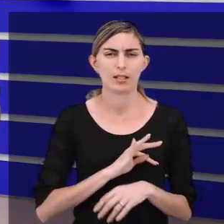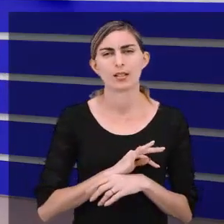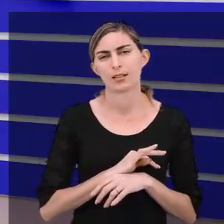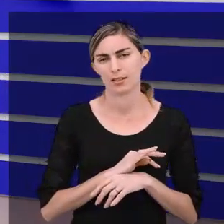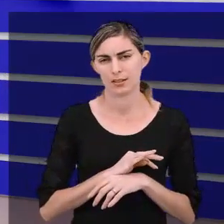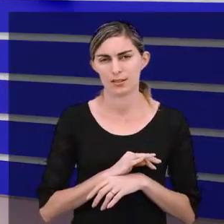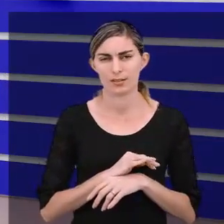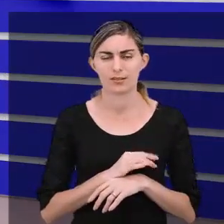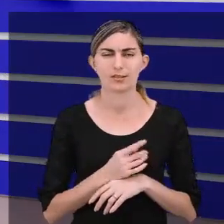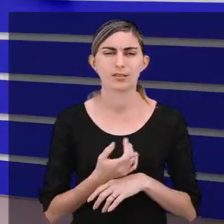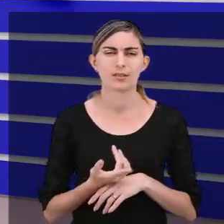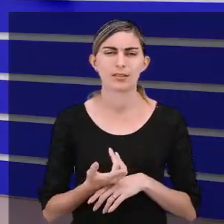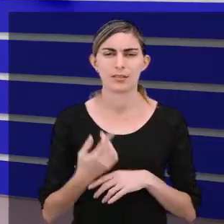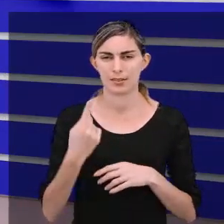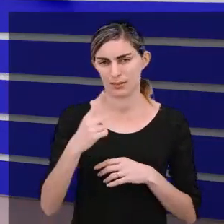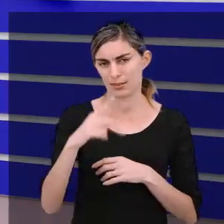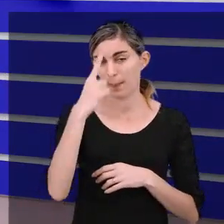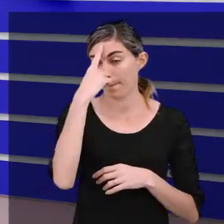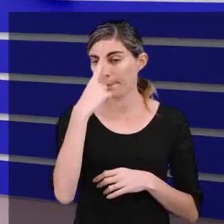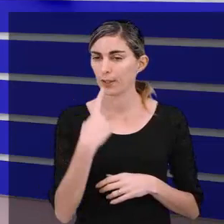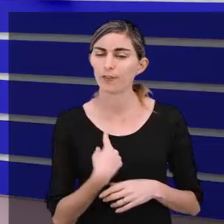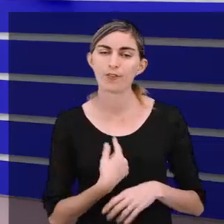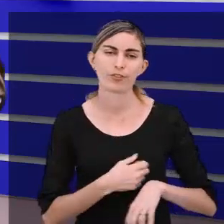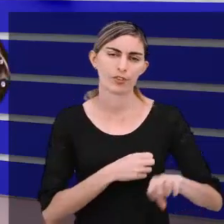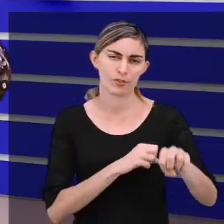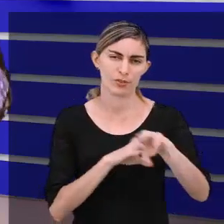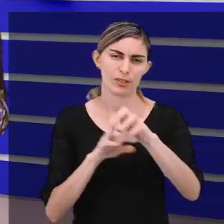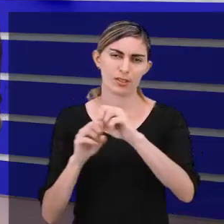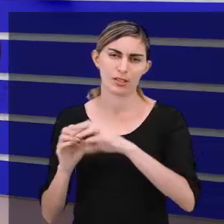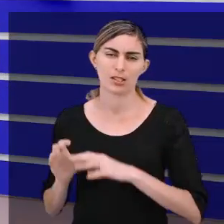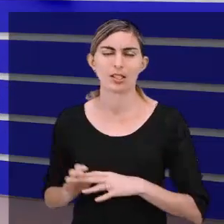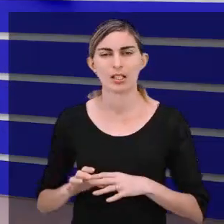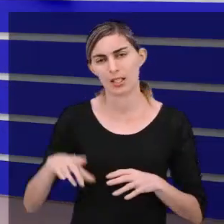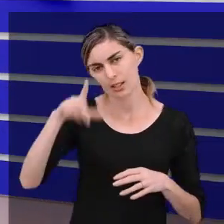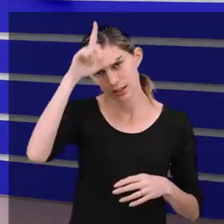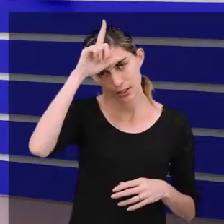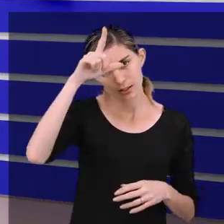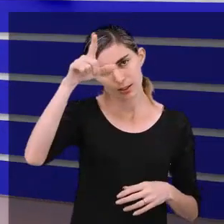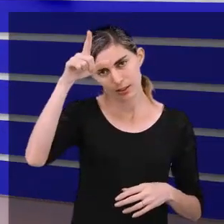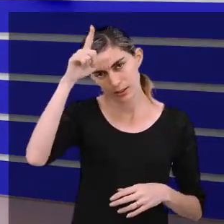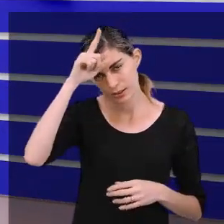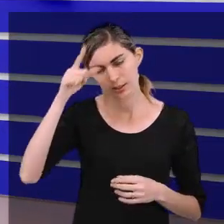educador. Não é? Esse perfil educador no líder aí